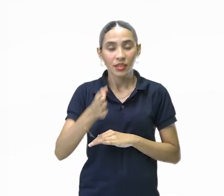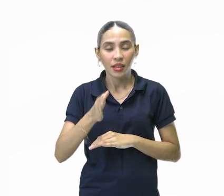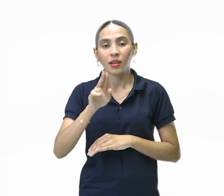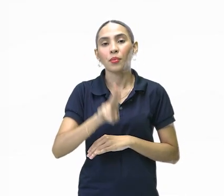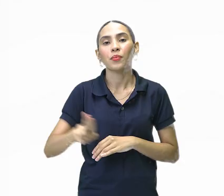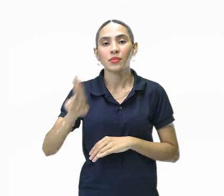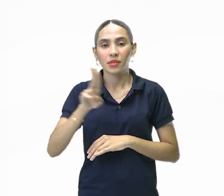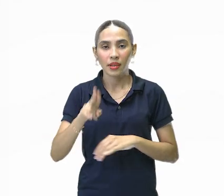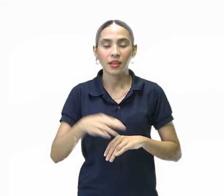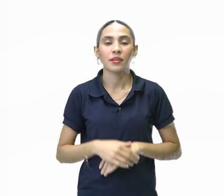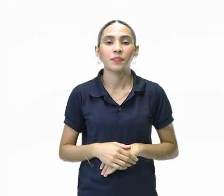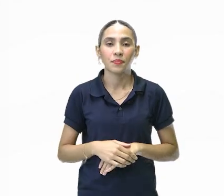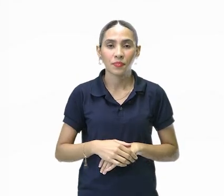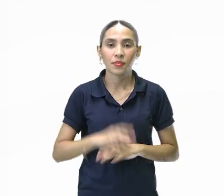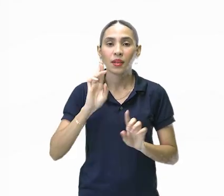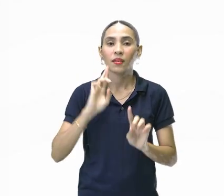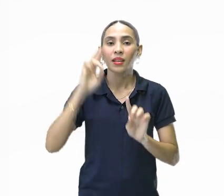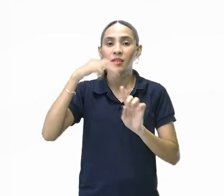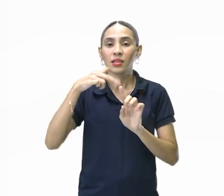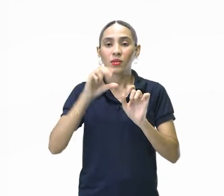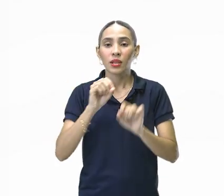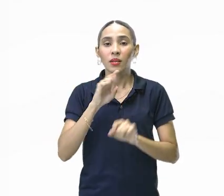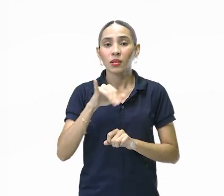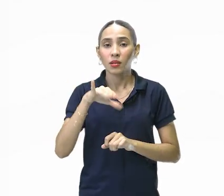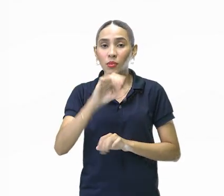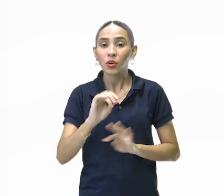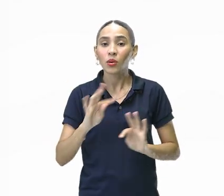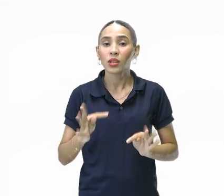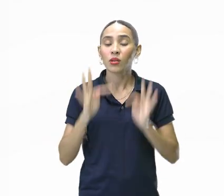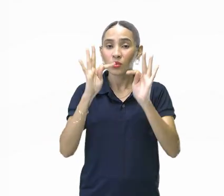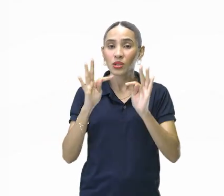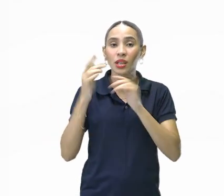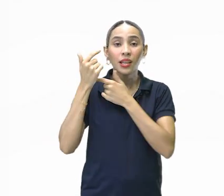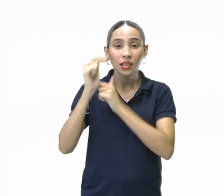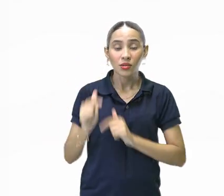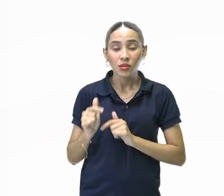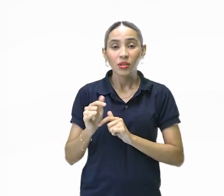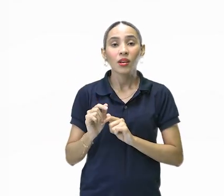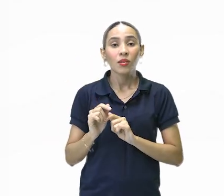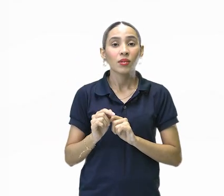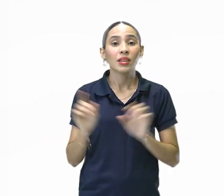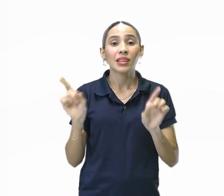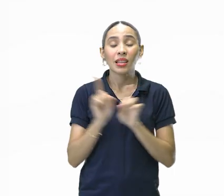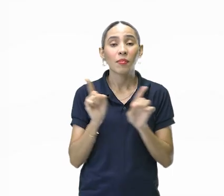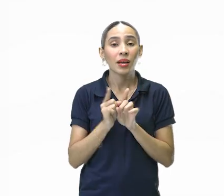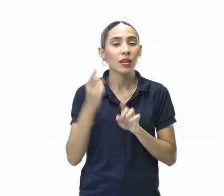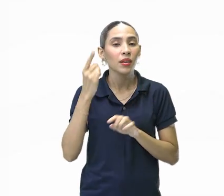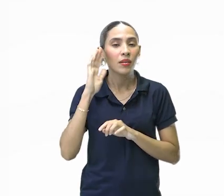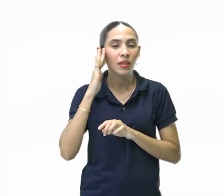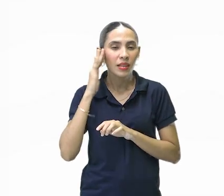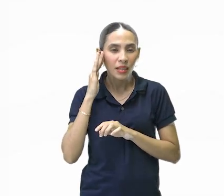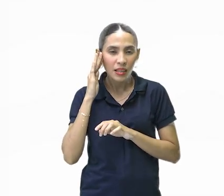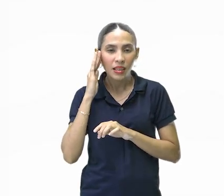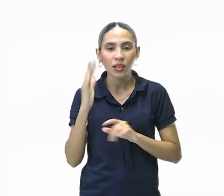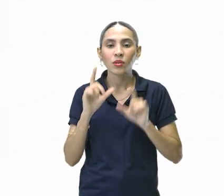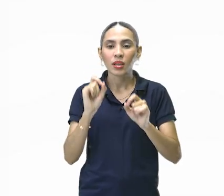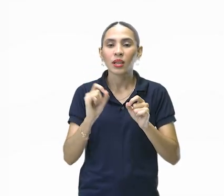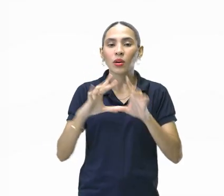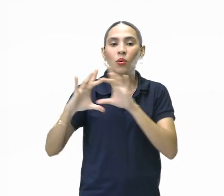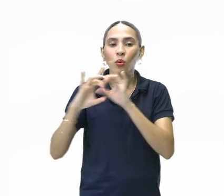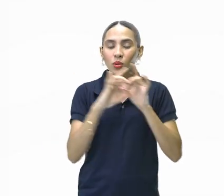usada no que diz respeito à biotecnologia tradicional. E se a gente for entender um pouquinho do